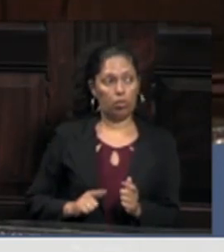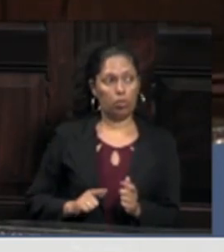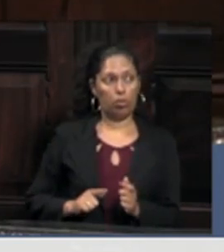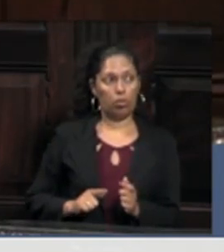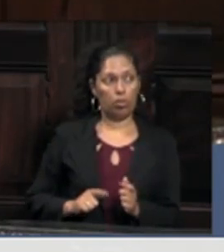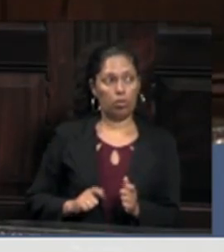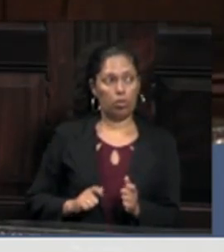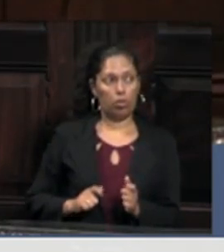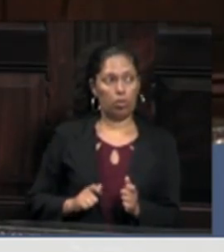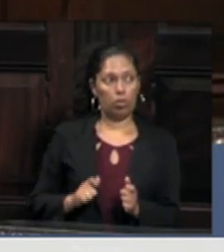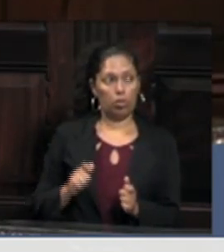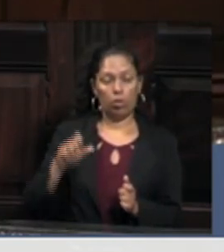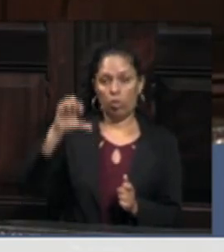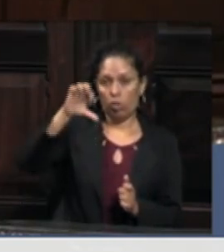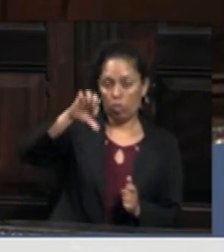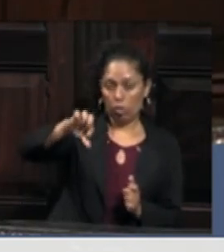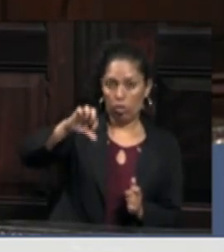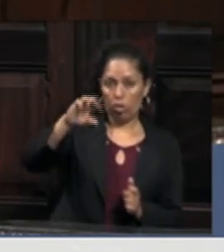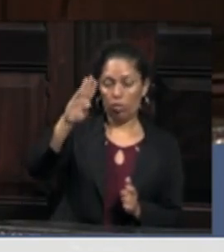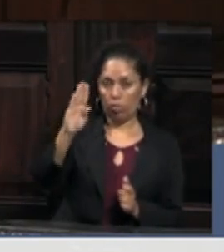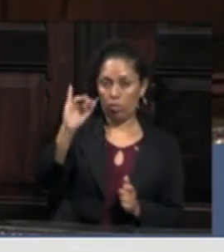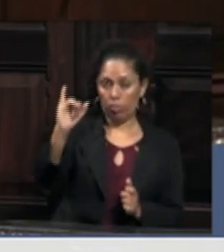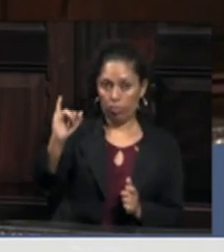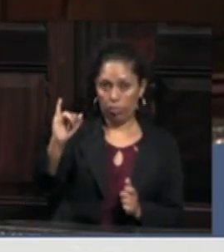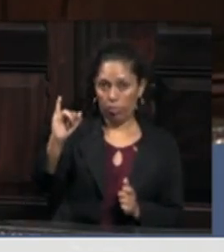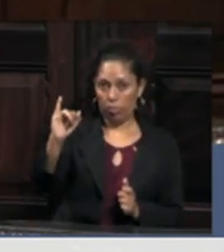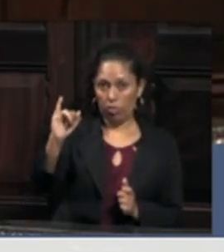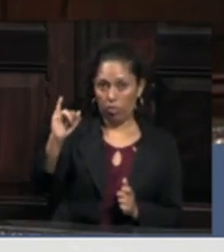9 bilhões de reais com as isenções fiscais.